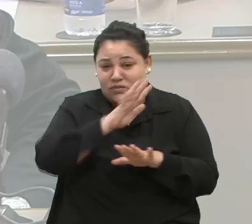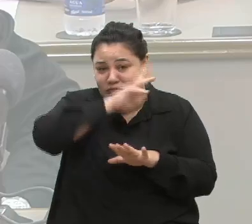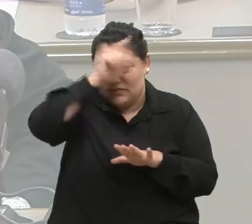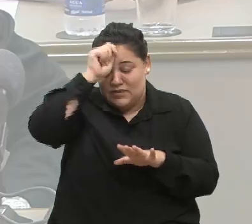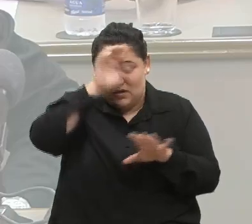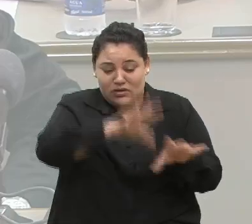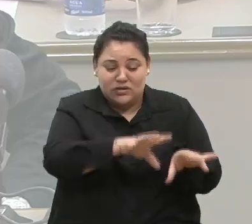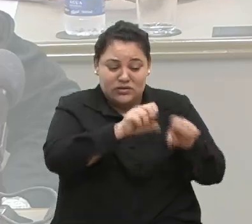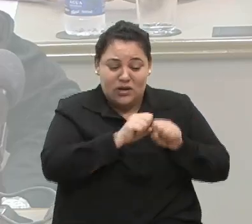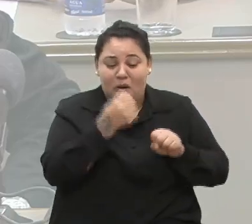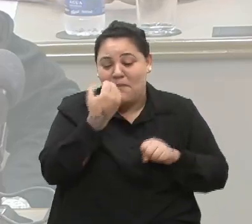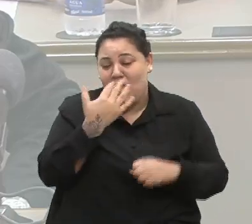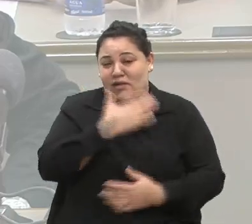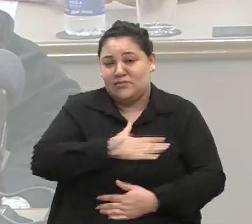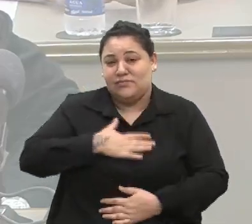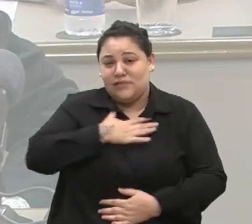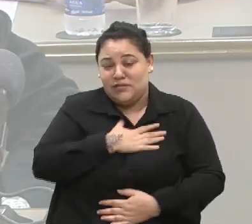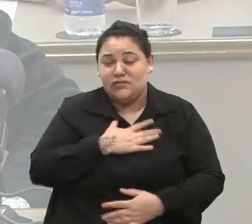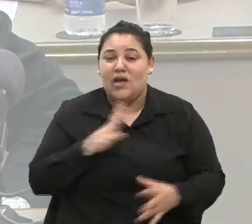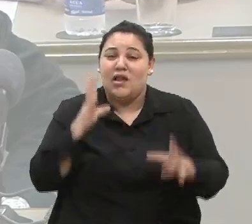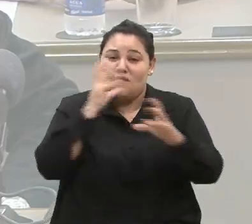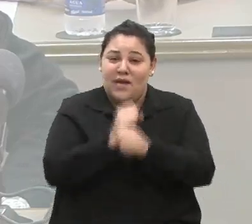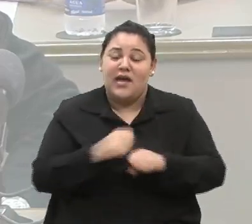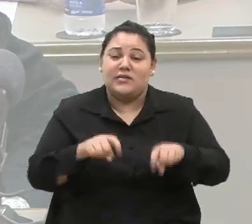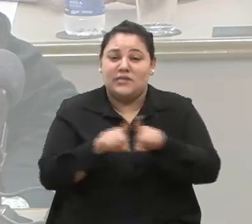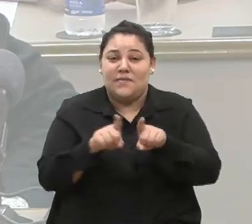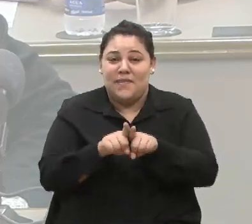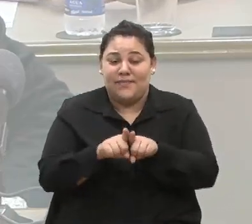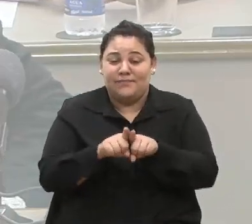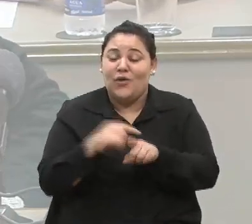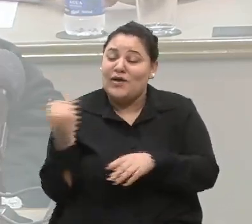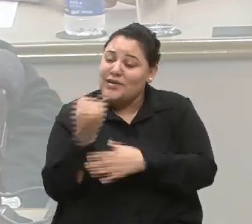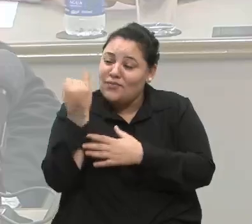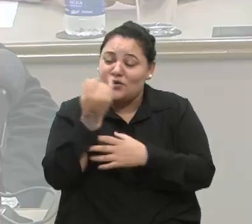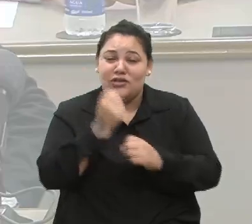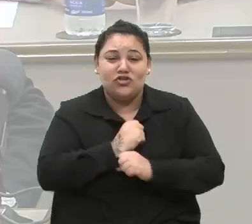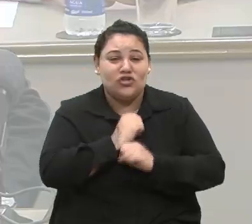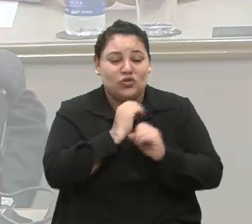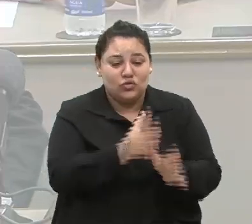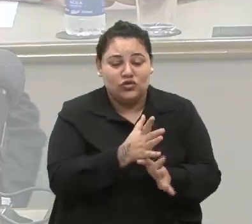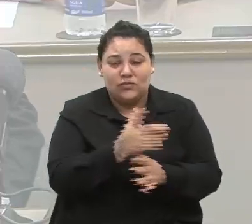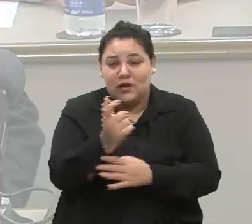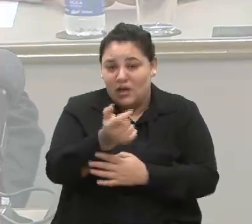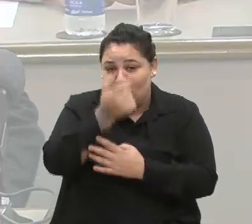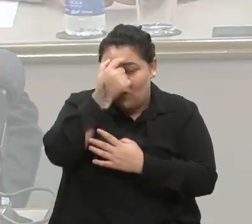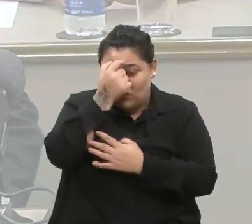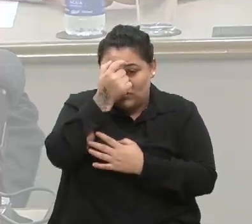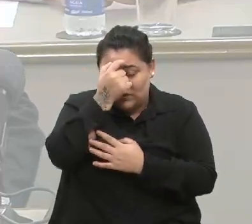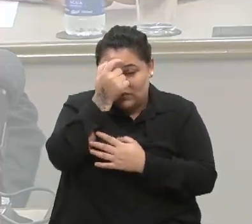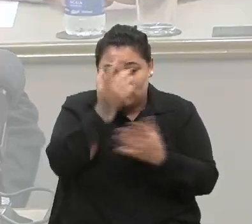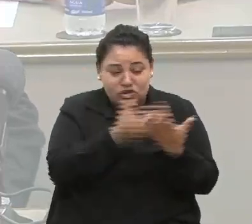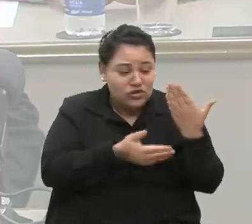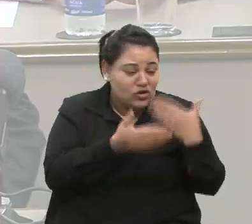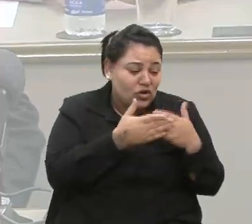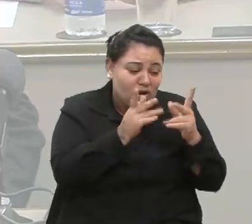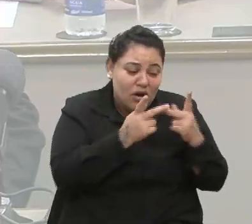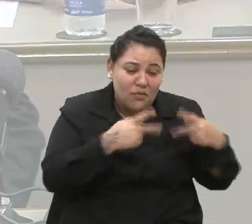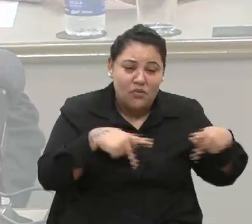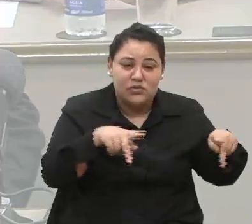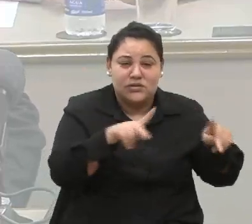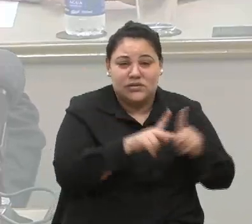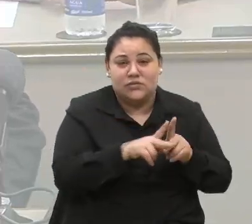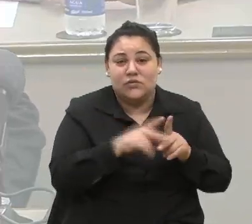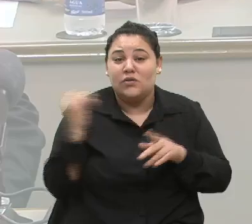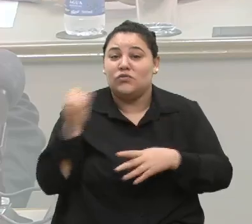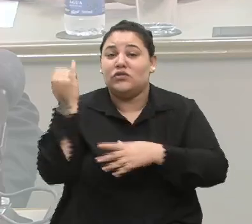Adoção e Bem-Estar dos Animais como uma importante iniciativa para a conscientização da população sobre a